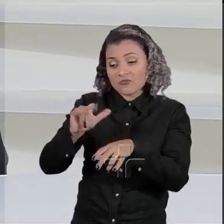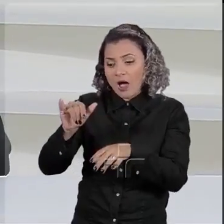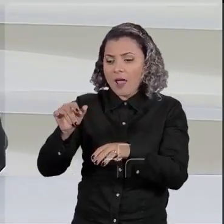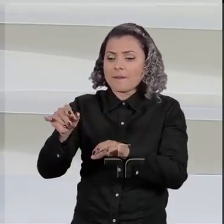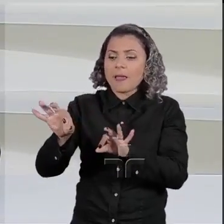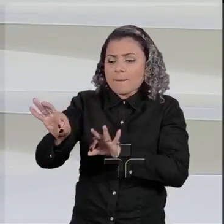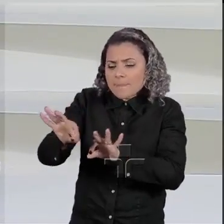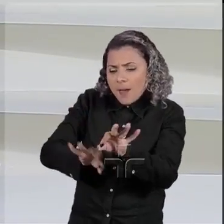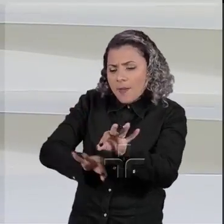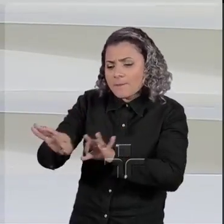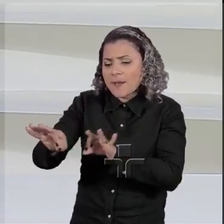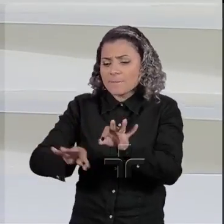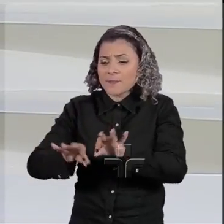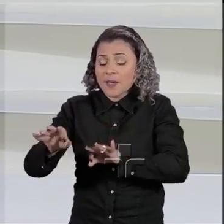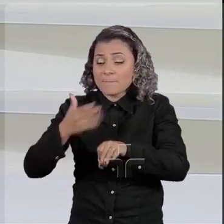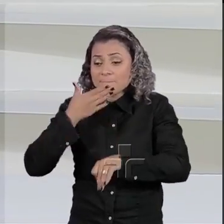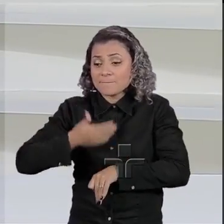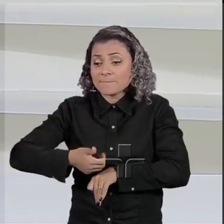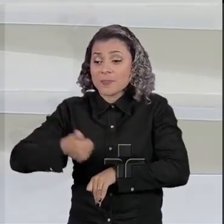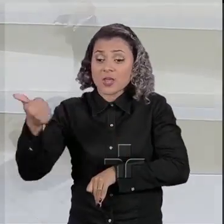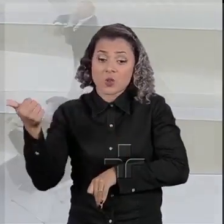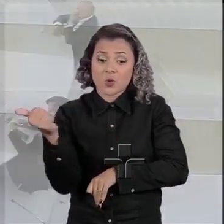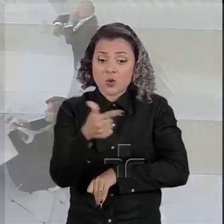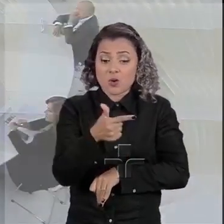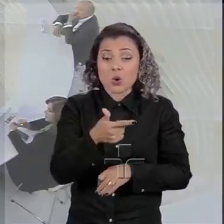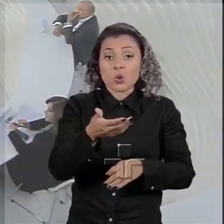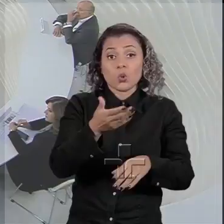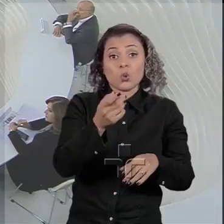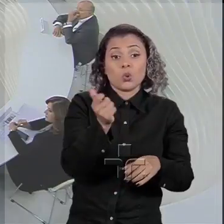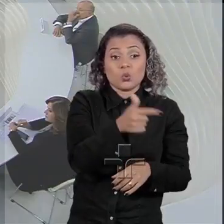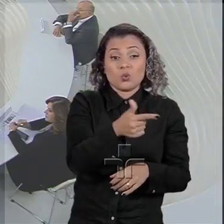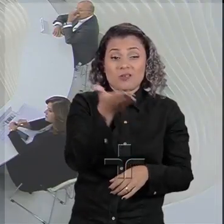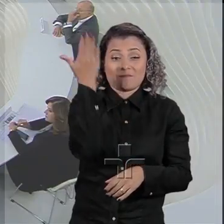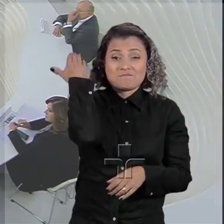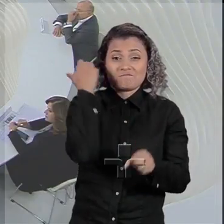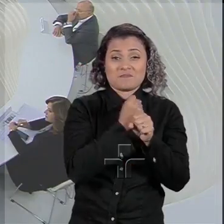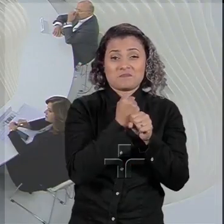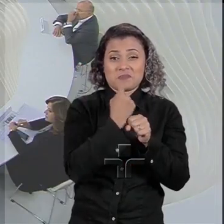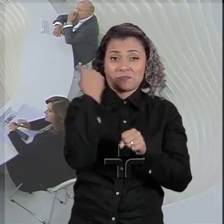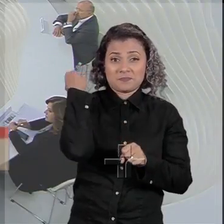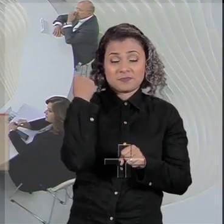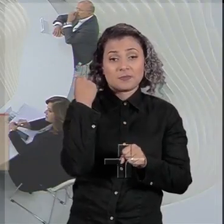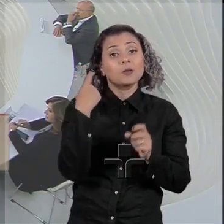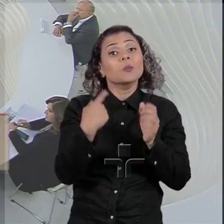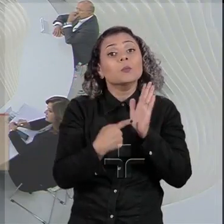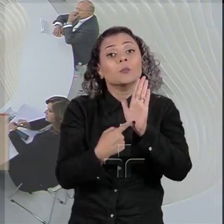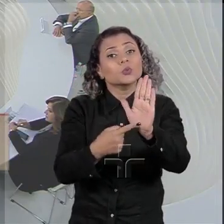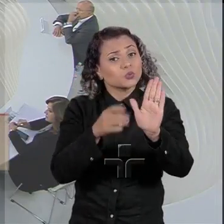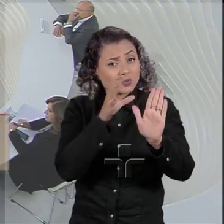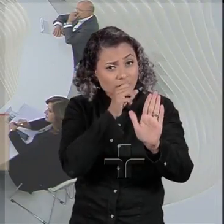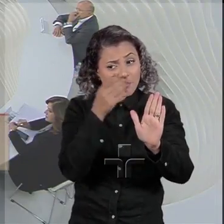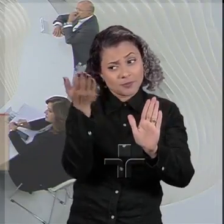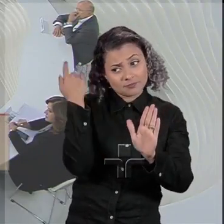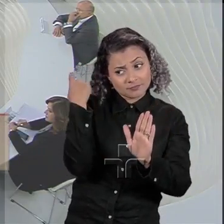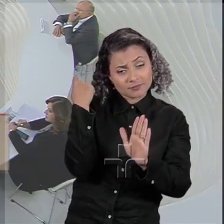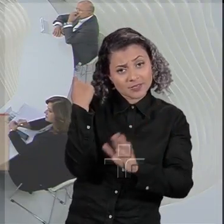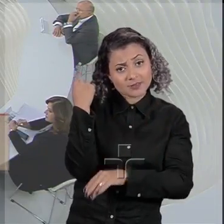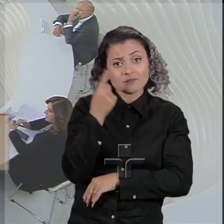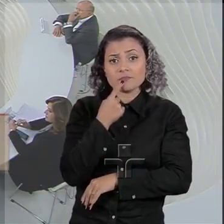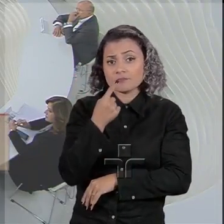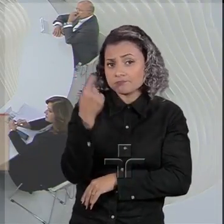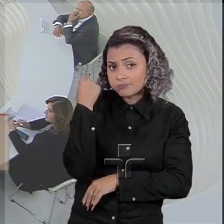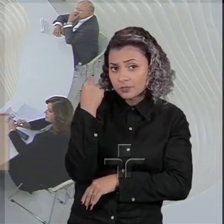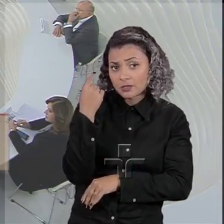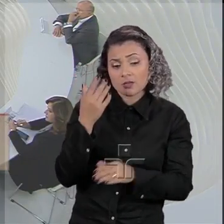sociedade do que em outros tempos. E nós tivemos uma amostra disso no sábado. Né? Eu não quero discutir